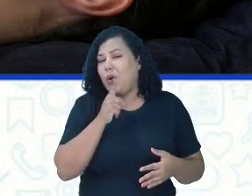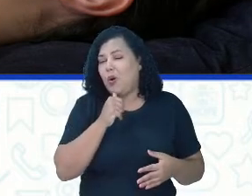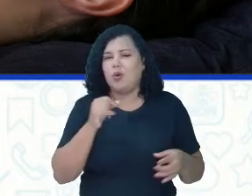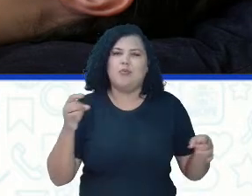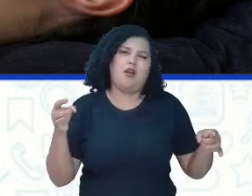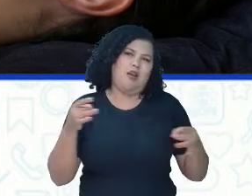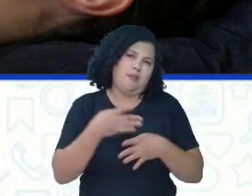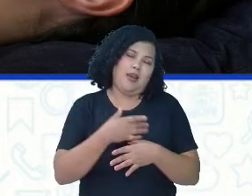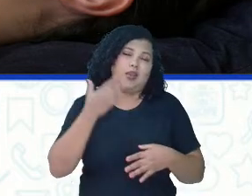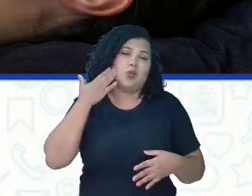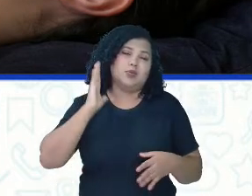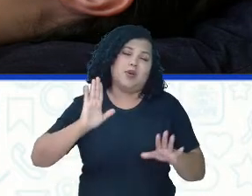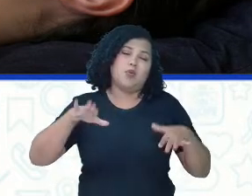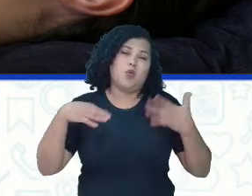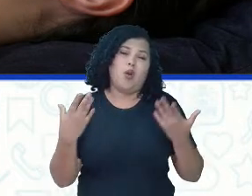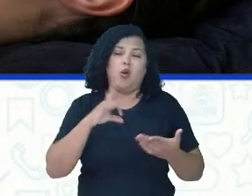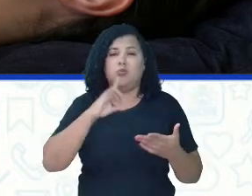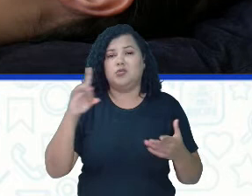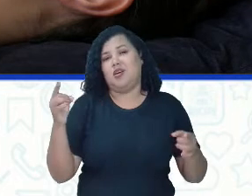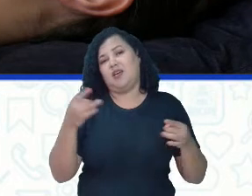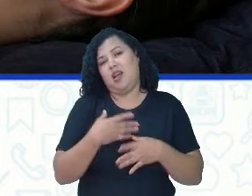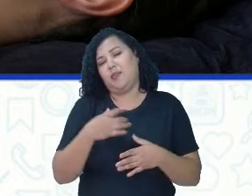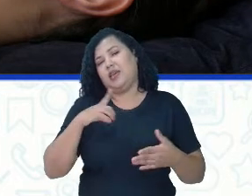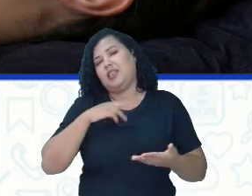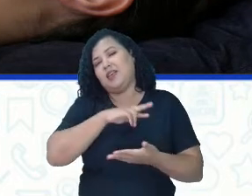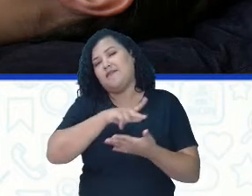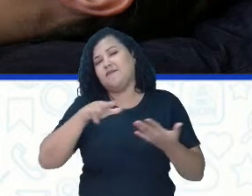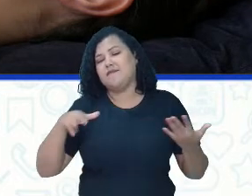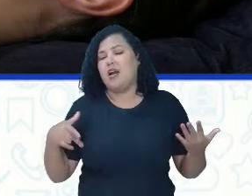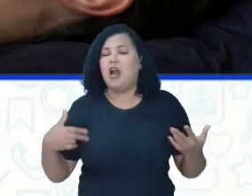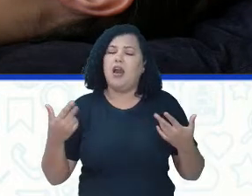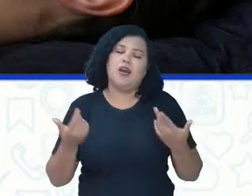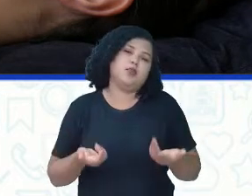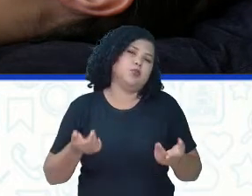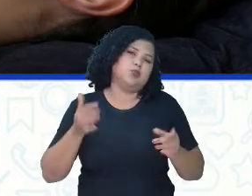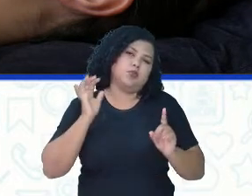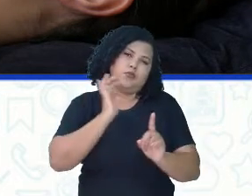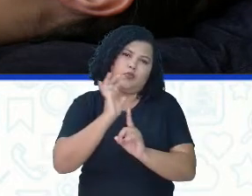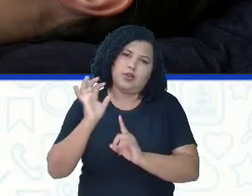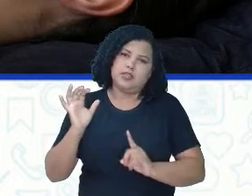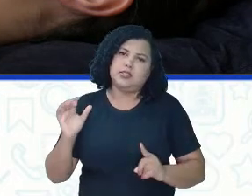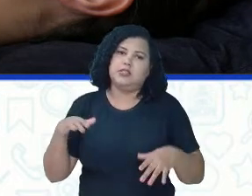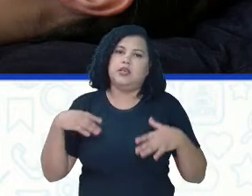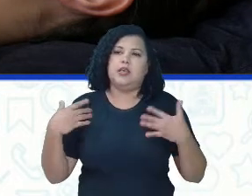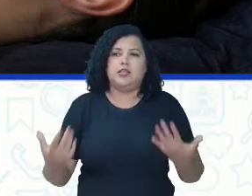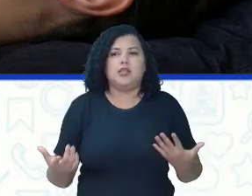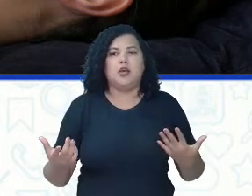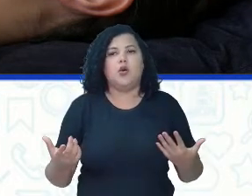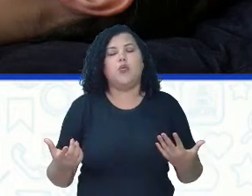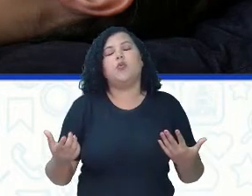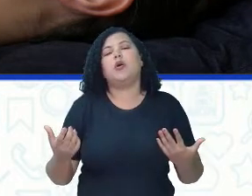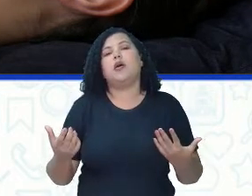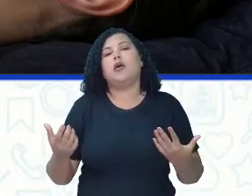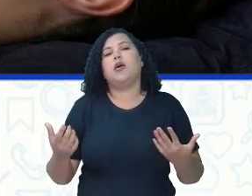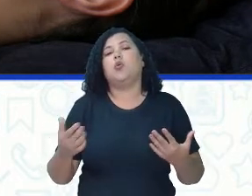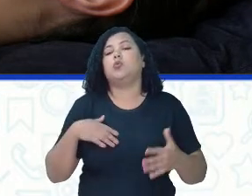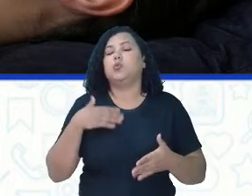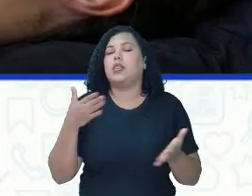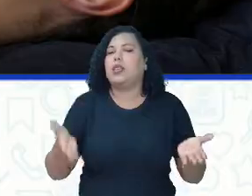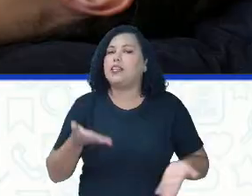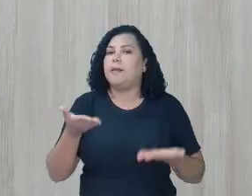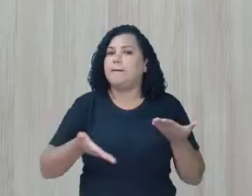incerta, que em geral apresentam múltiplas causas e cujo tratamento envolva mudanças de estilo de vida. Então, a